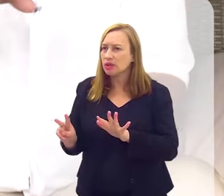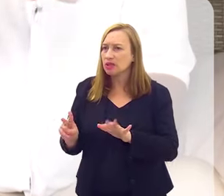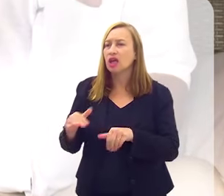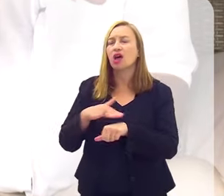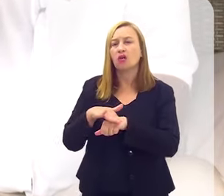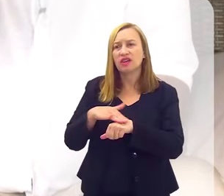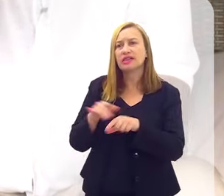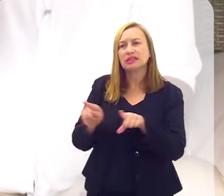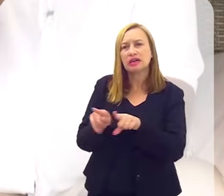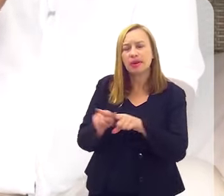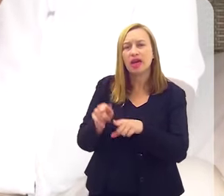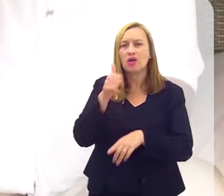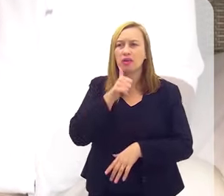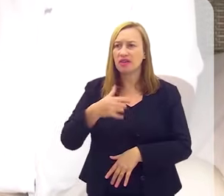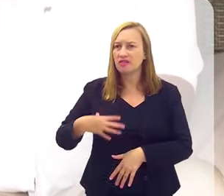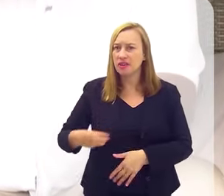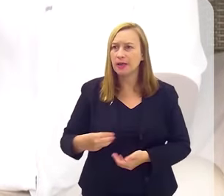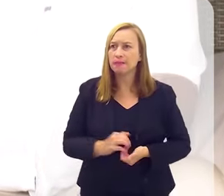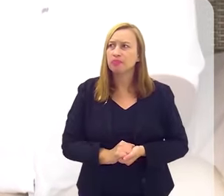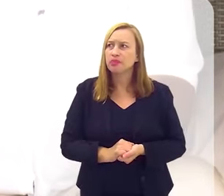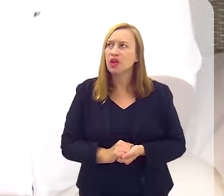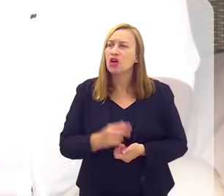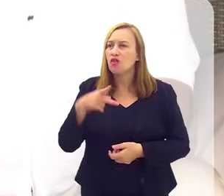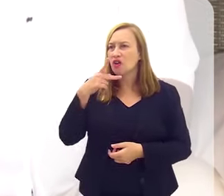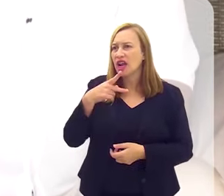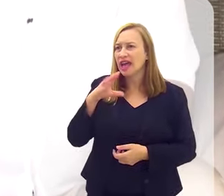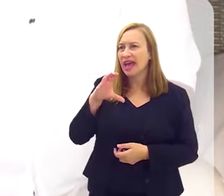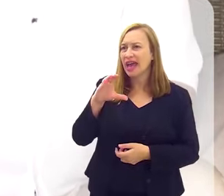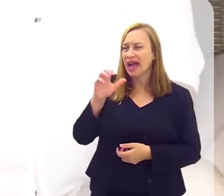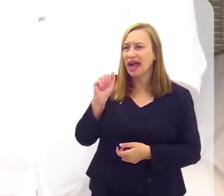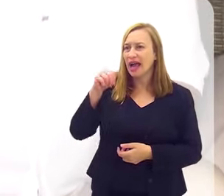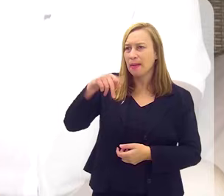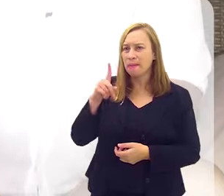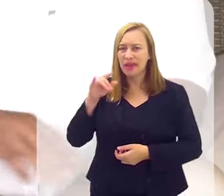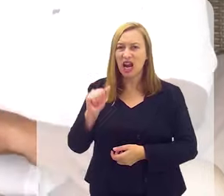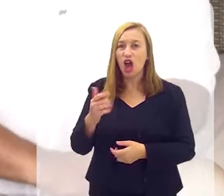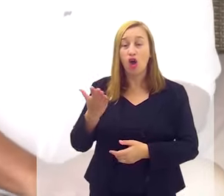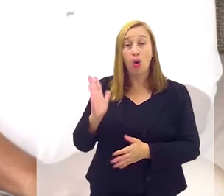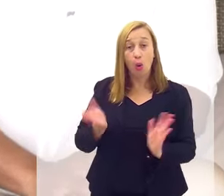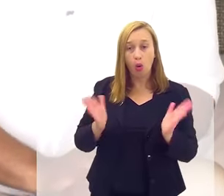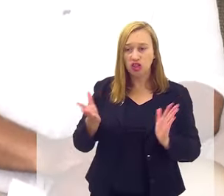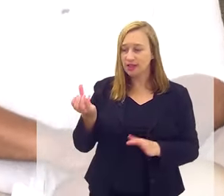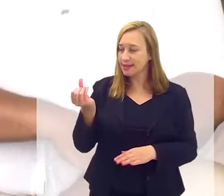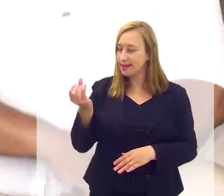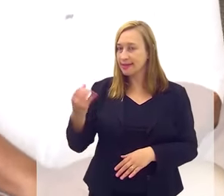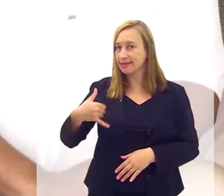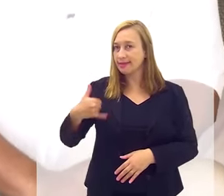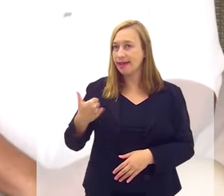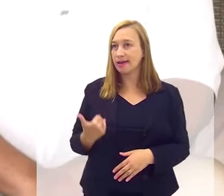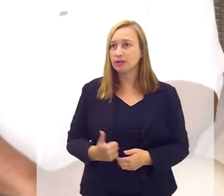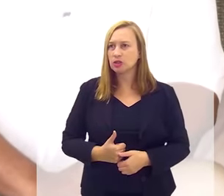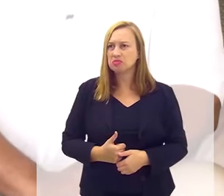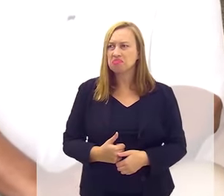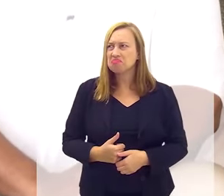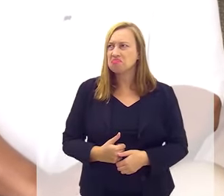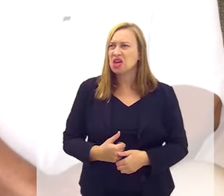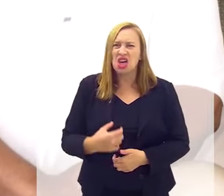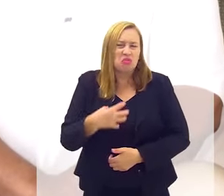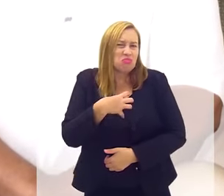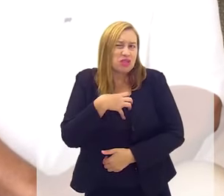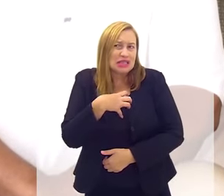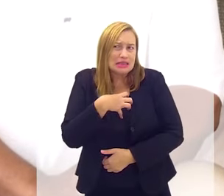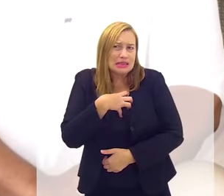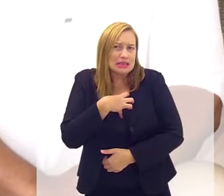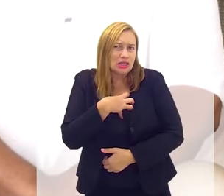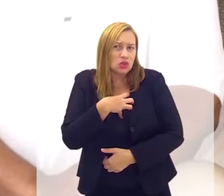com a a minha mulher nessa semana agora e tava conversando com a minha filha dentro de casa eu falei assim Camila hoje eu tenho 60 anos